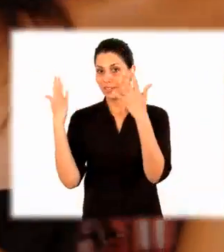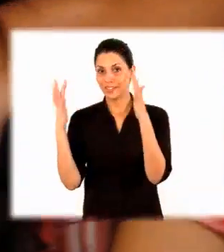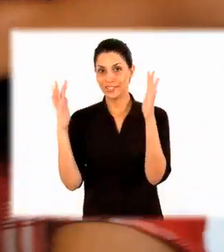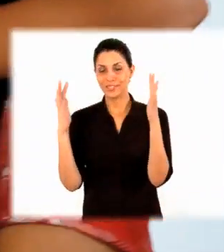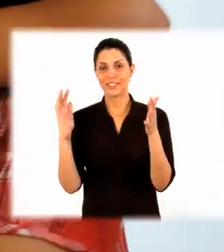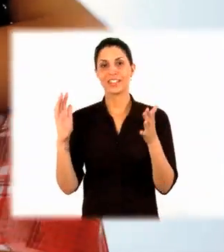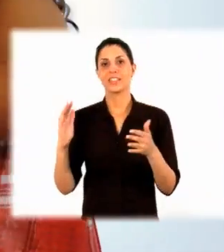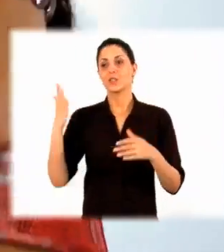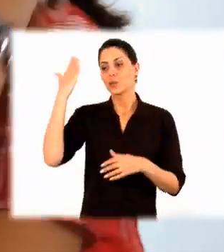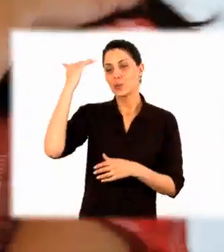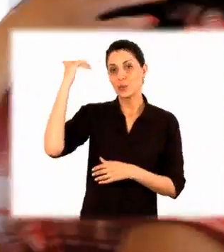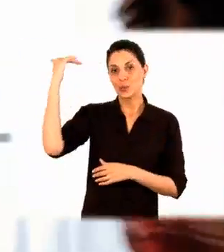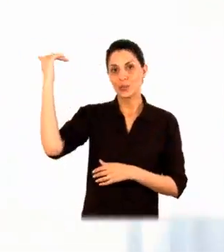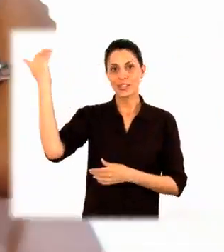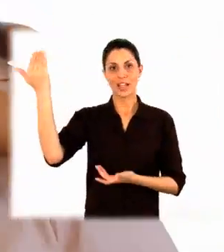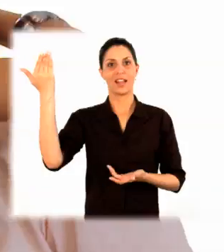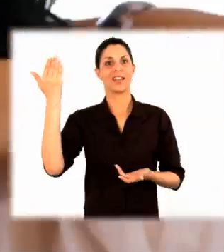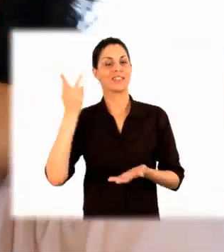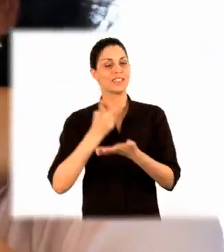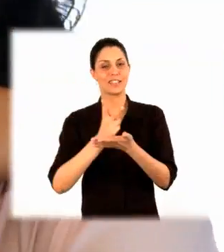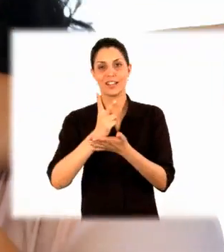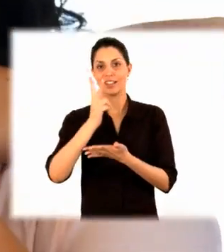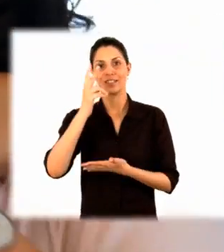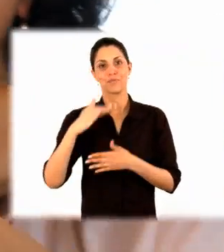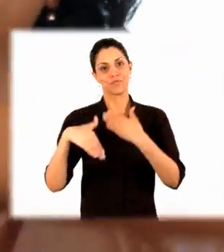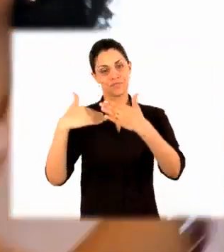Parabéns, Fernanda. Sucesso aí nas suas escolhas.